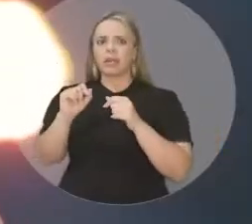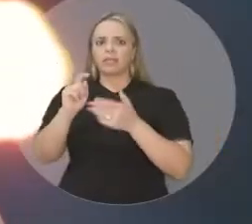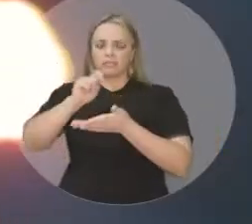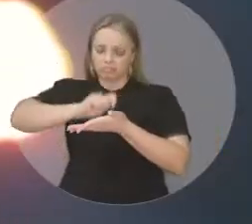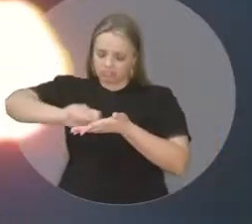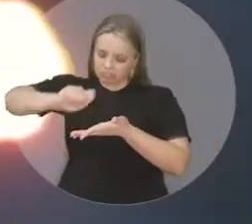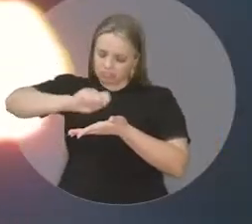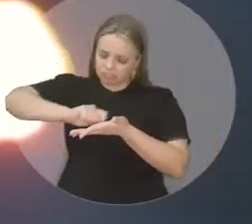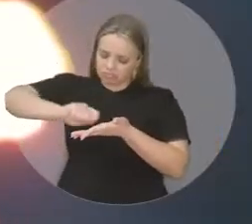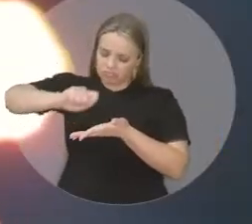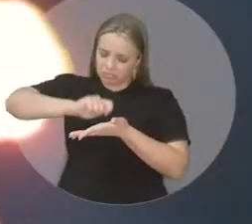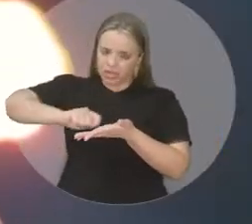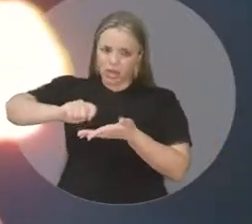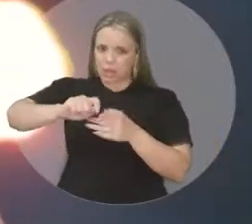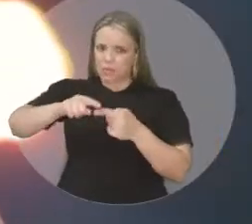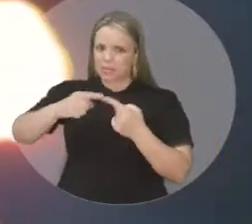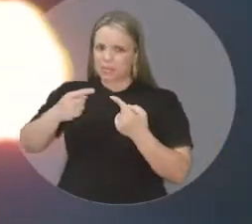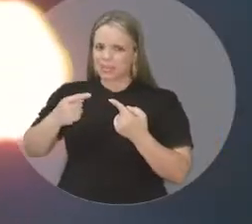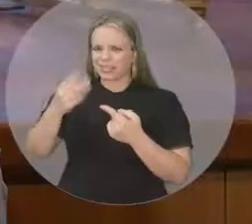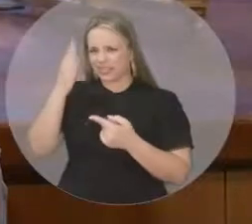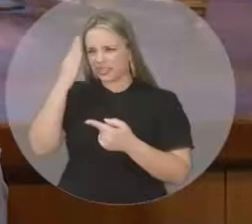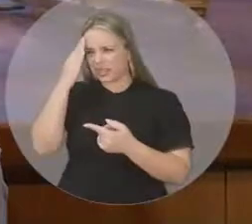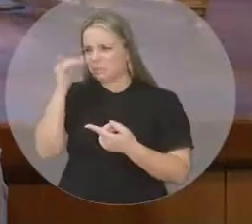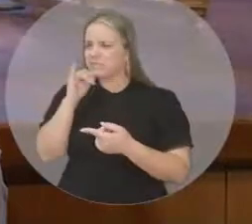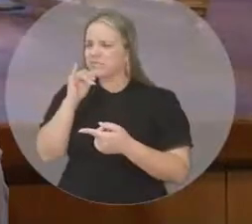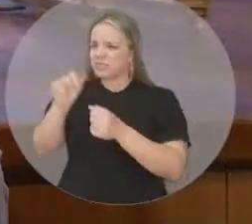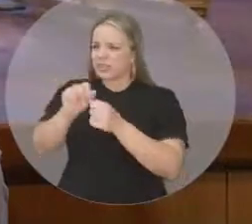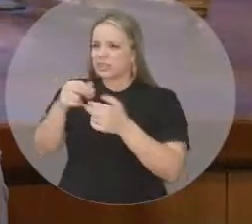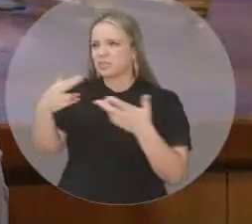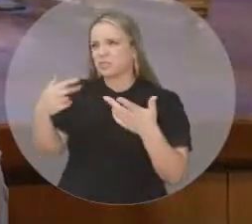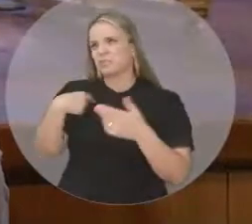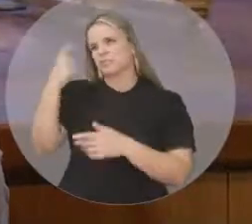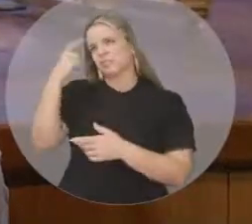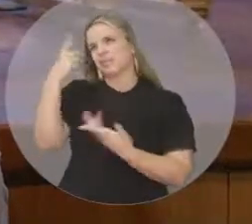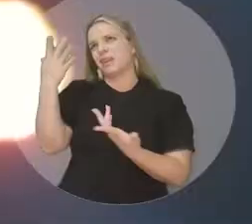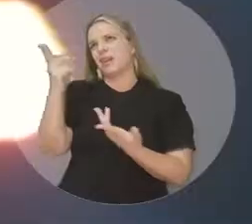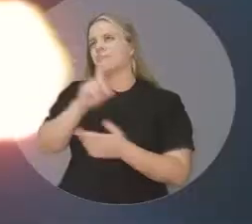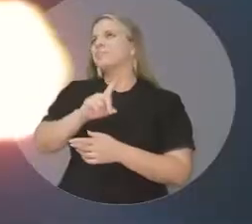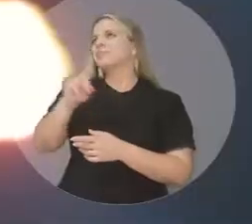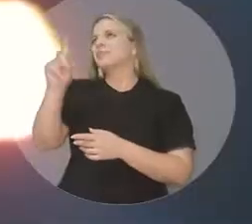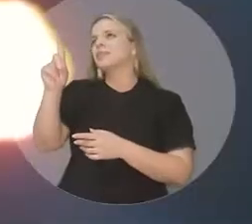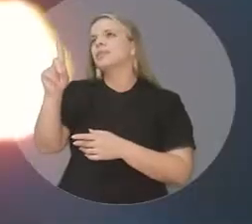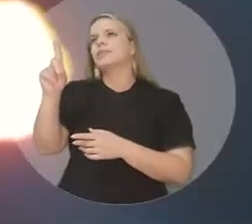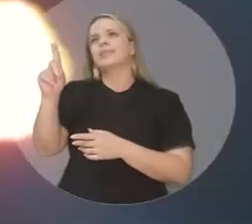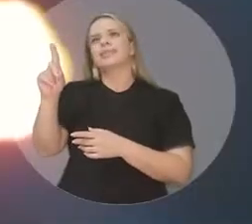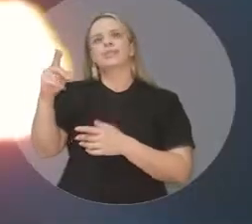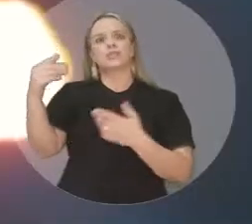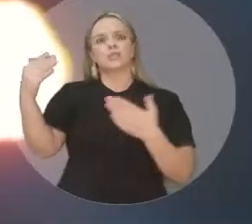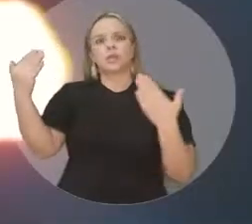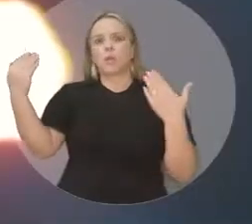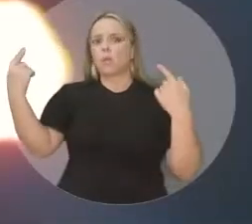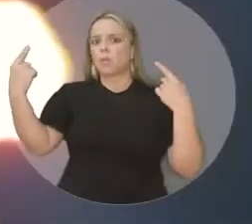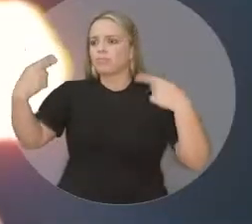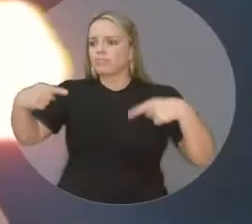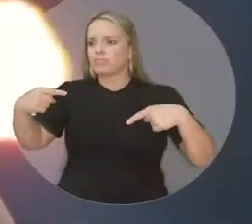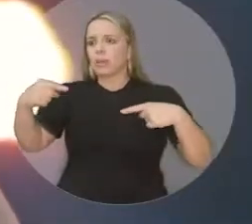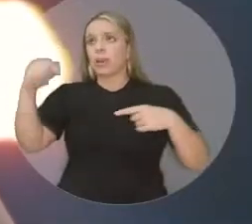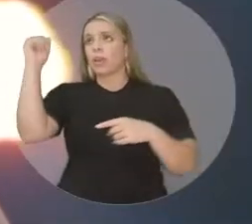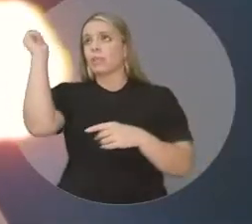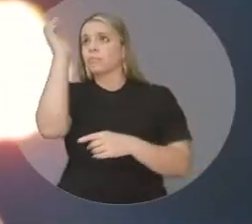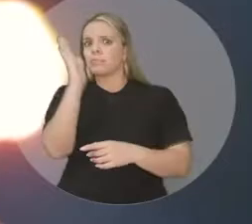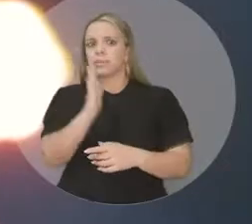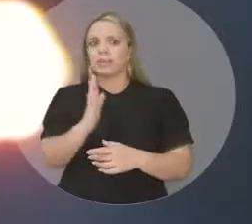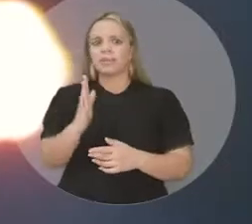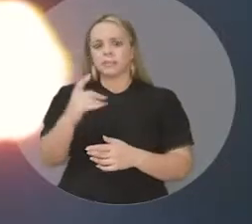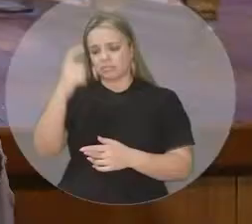muito boa nos shows que estamos fazendo, né, com a volta dos shows, né, depois de todo esse processo de pandemia,